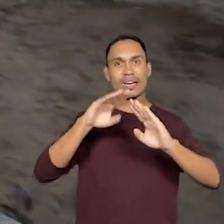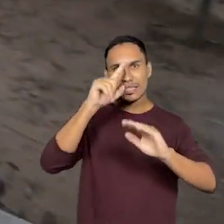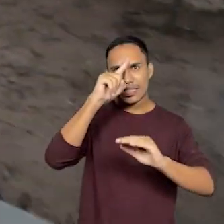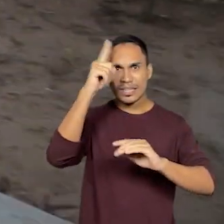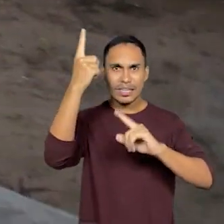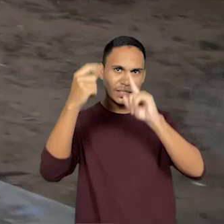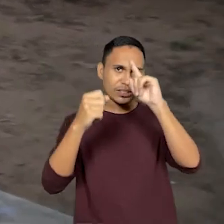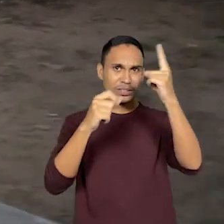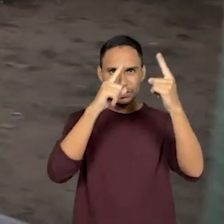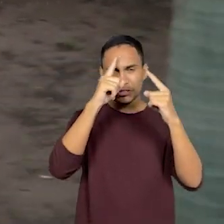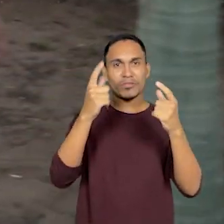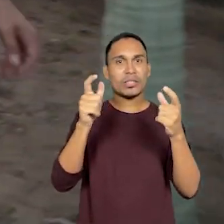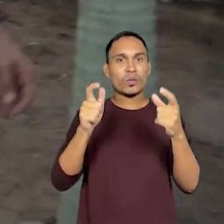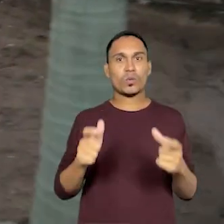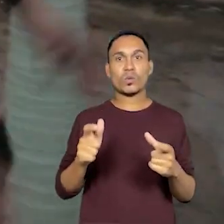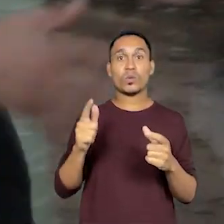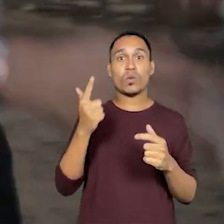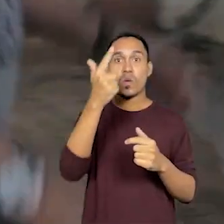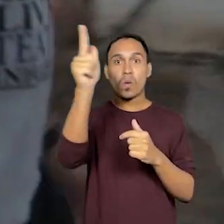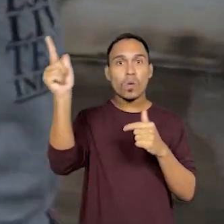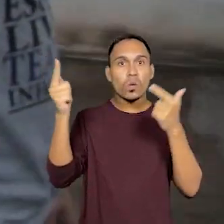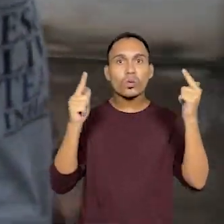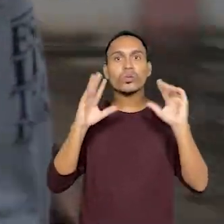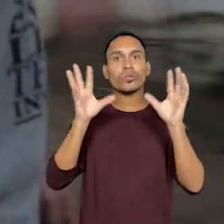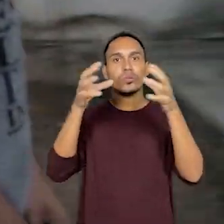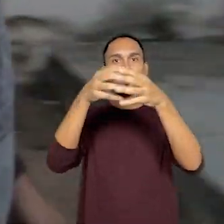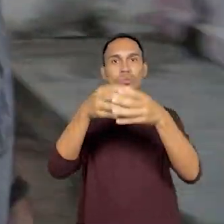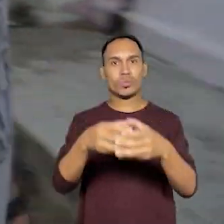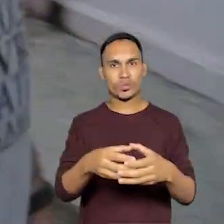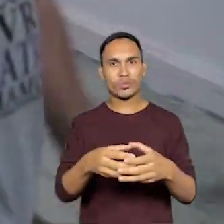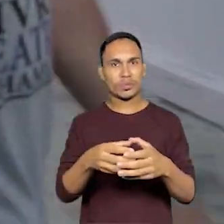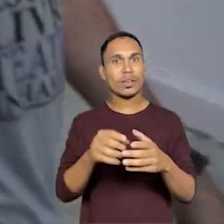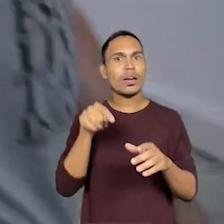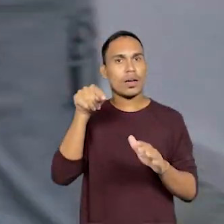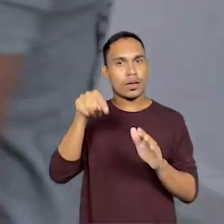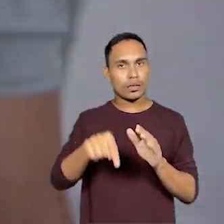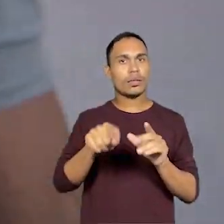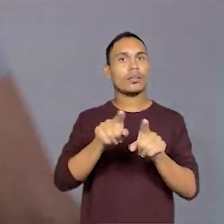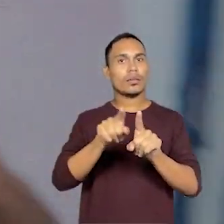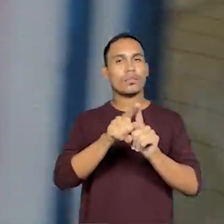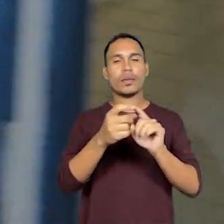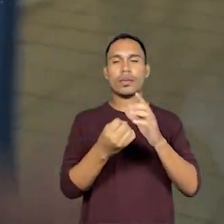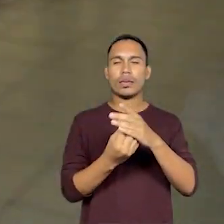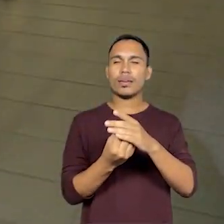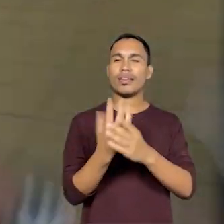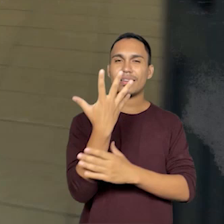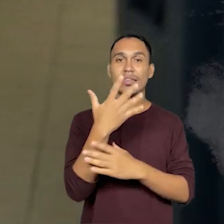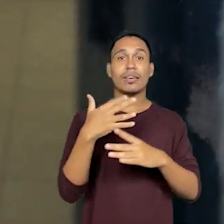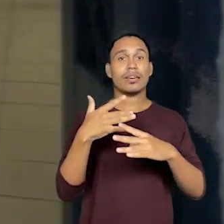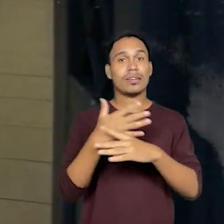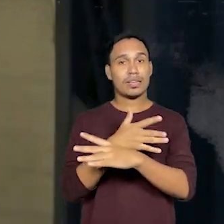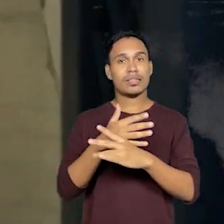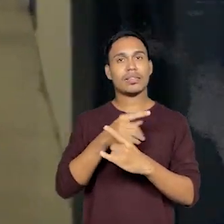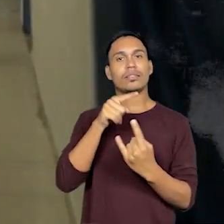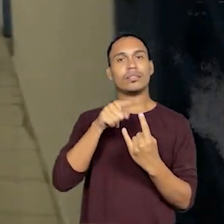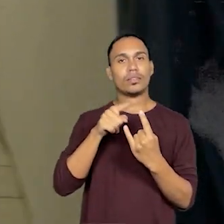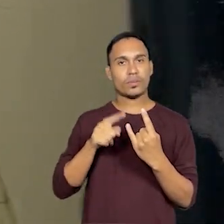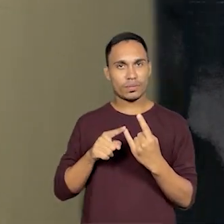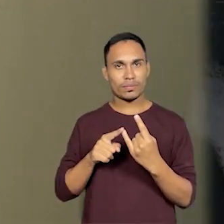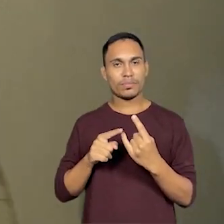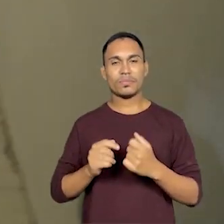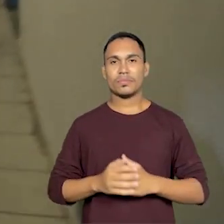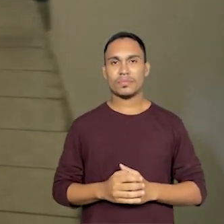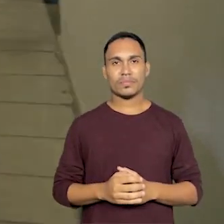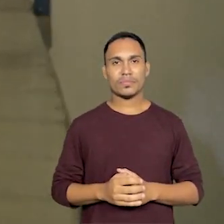divide com outros grupos, né? E aqui é que a gente faz as nossas criações na cidade de Tauá. Então, entram em uma